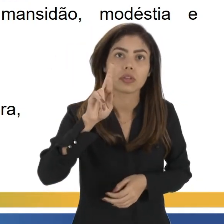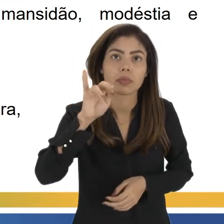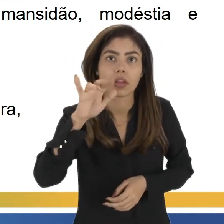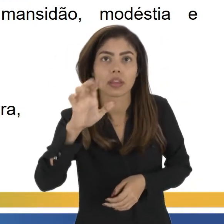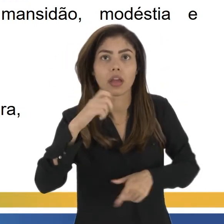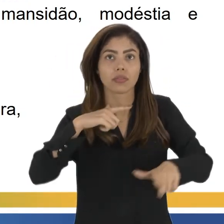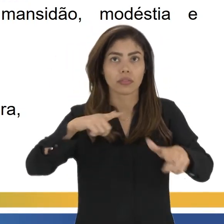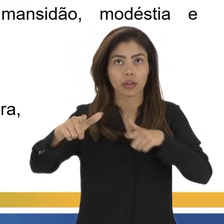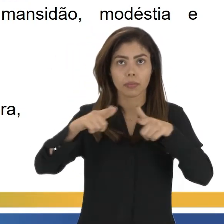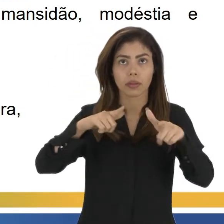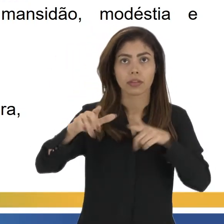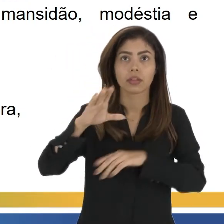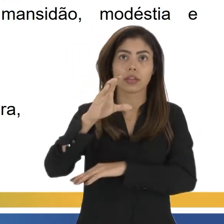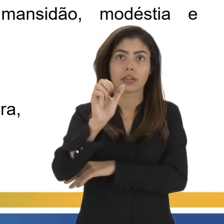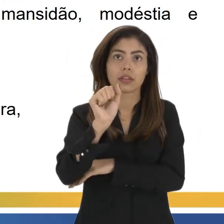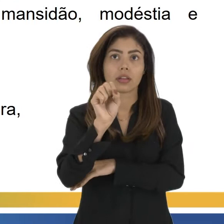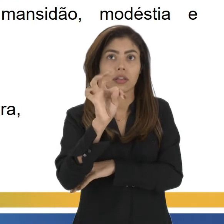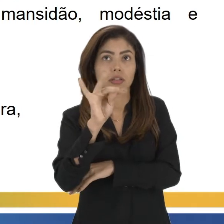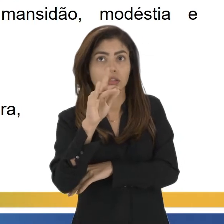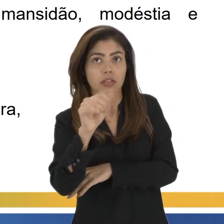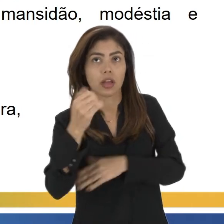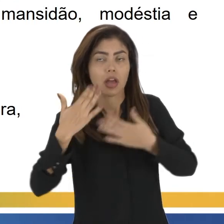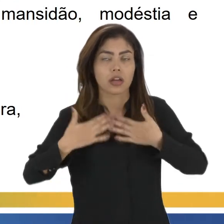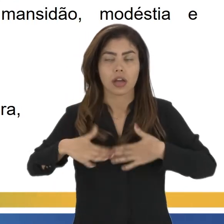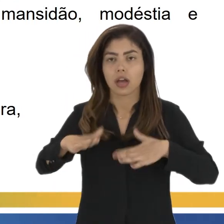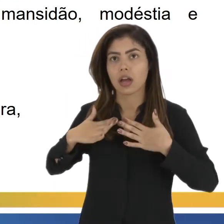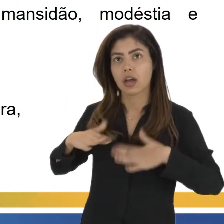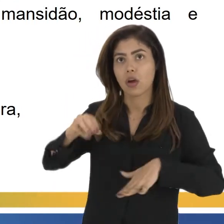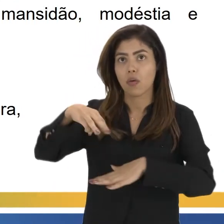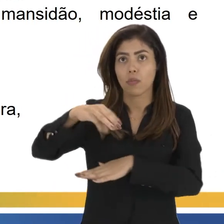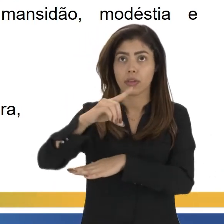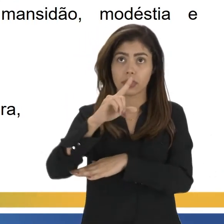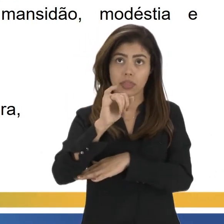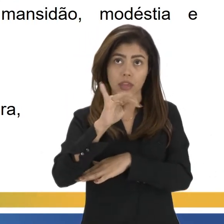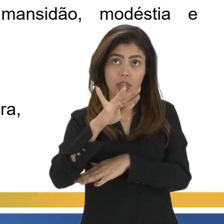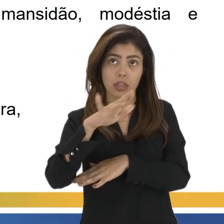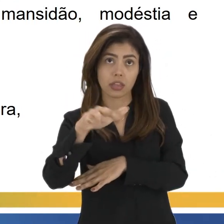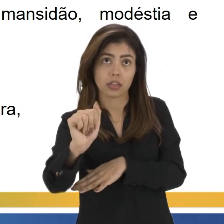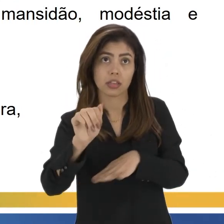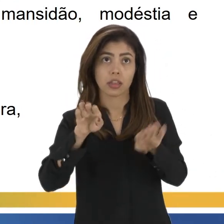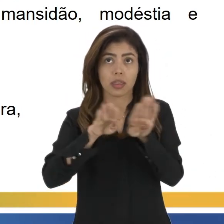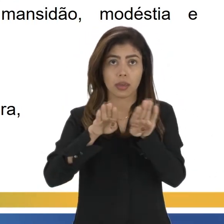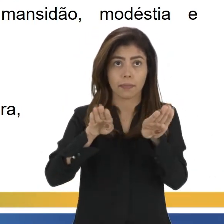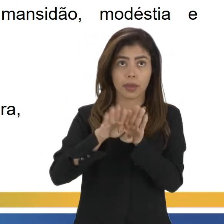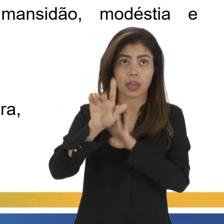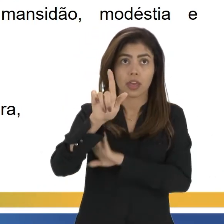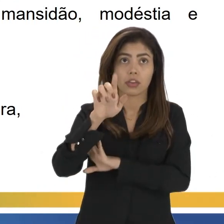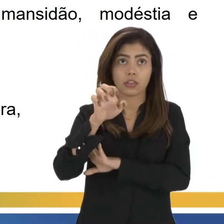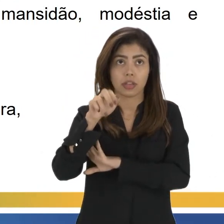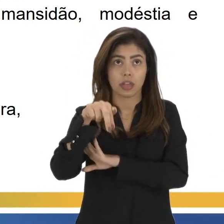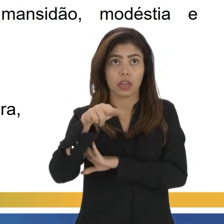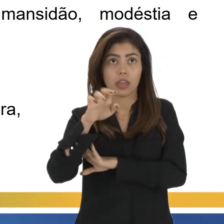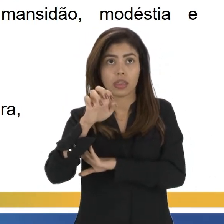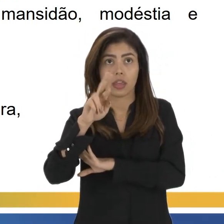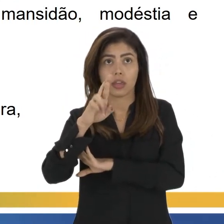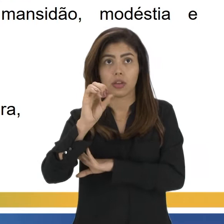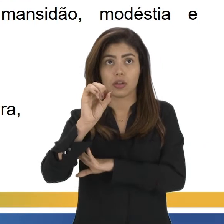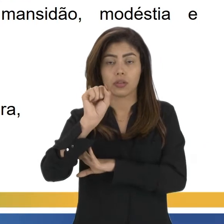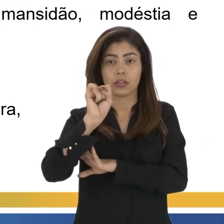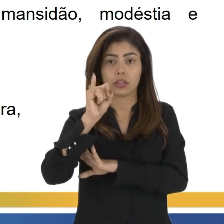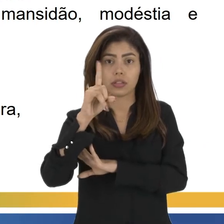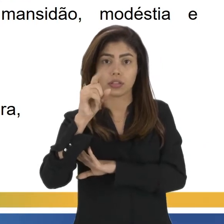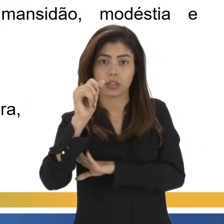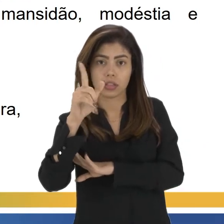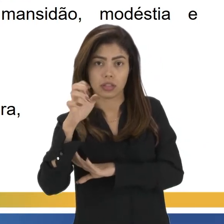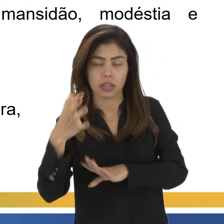o trabalho, a castidade, a mansidão, a modéstia e a generosidade. Essas virtudes, elas